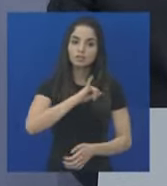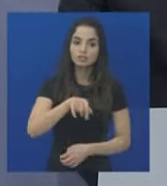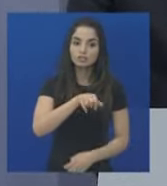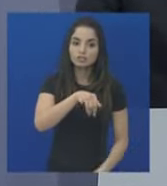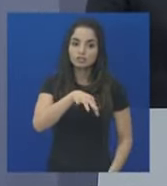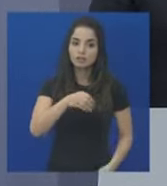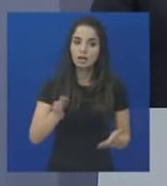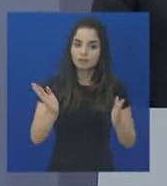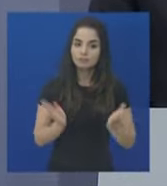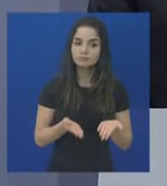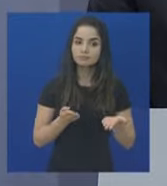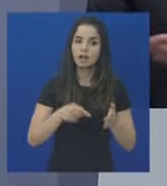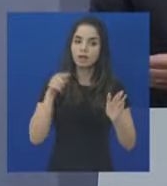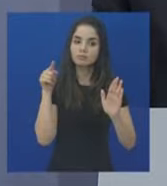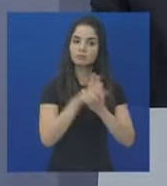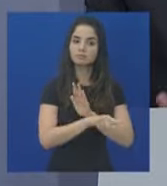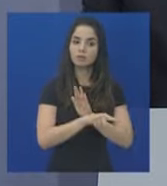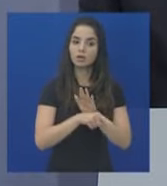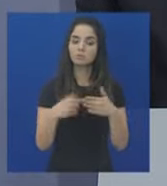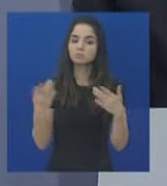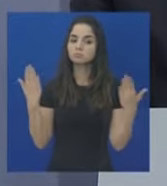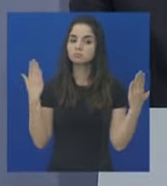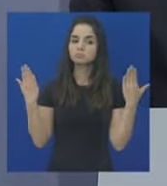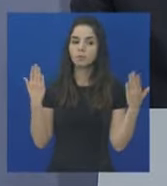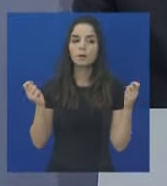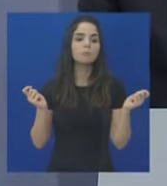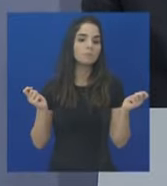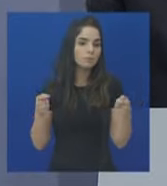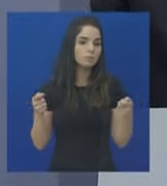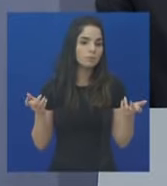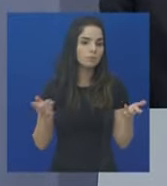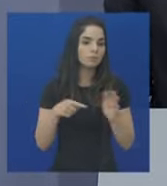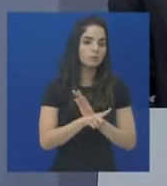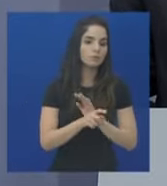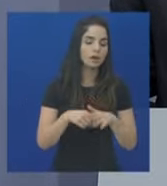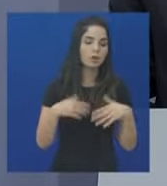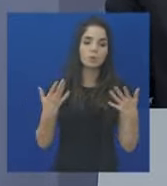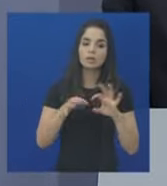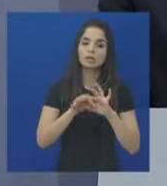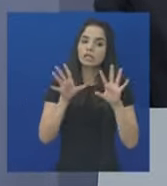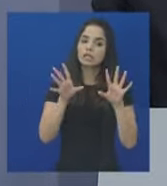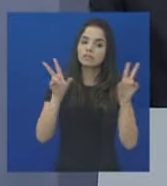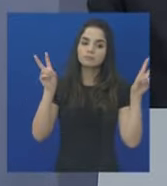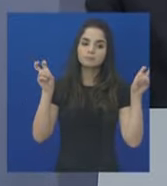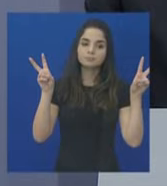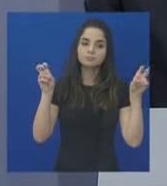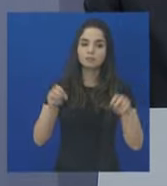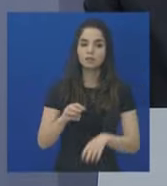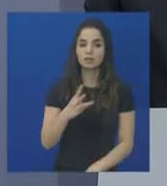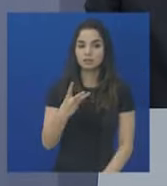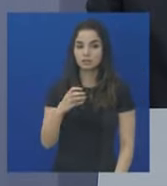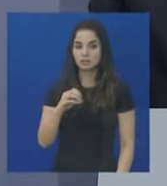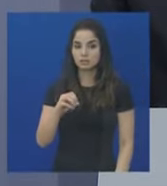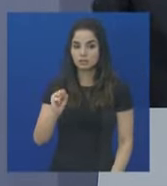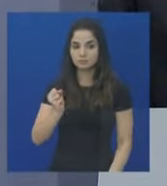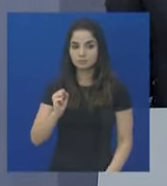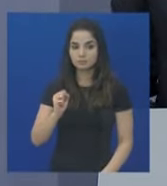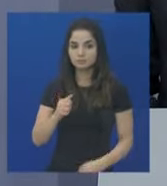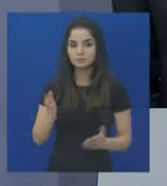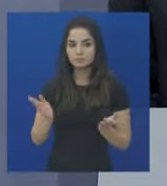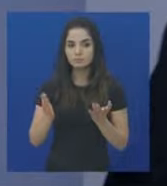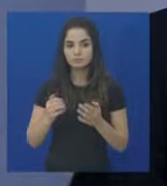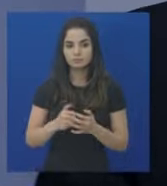agora faz a pergunta a qualquer um dos candidatos sobre qualquer tema. Candidato, senhor tem 30 segundos para a sua pergunta a partir